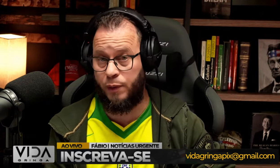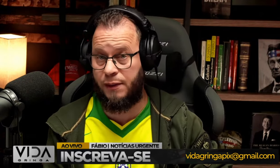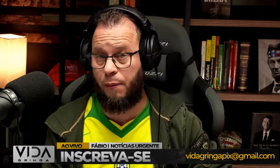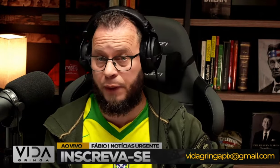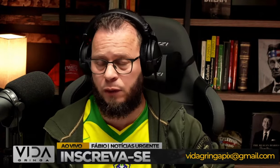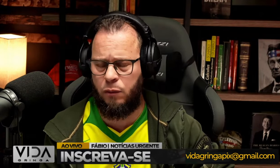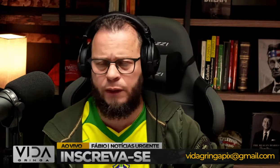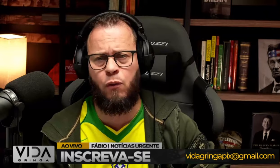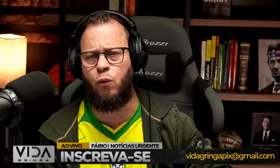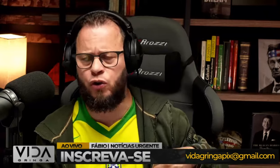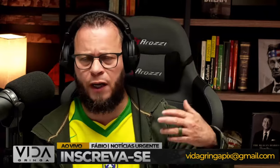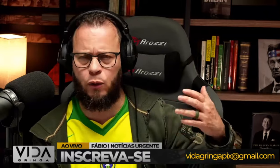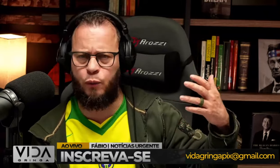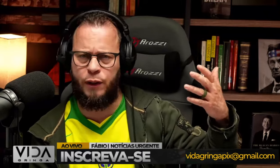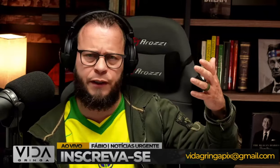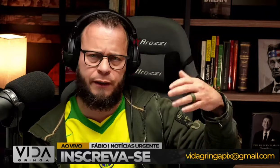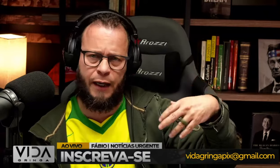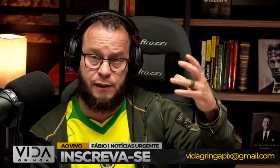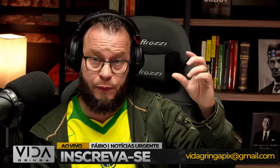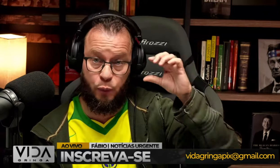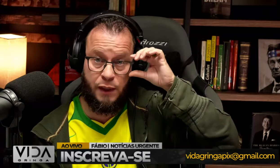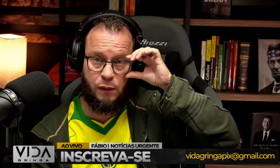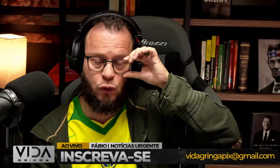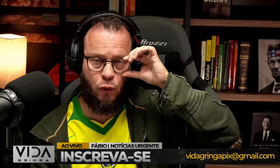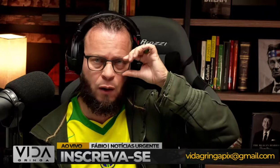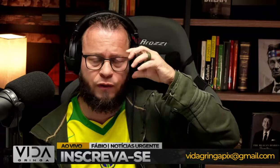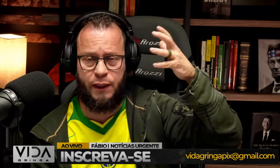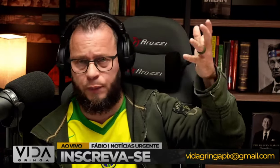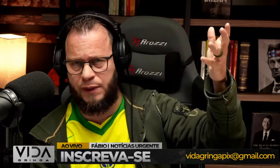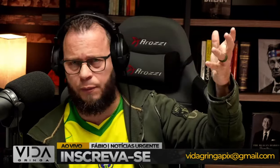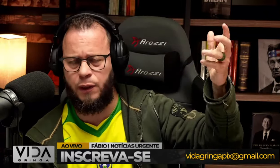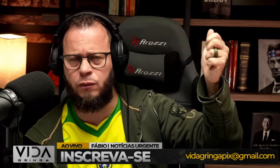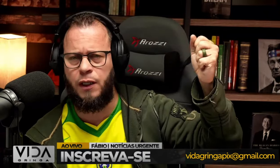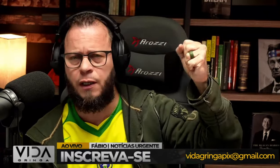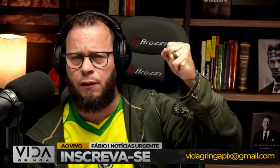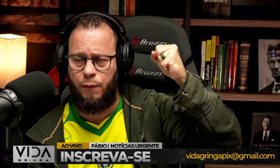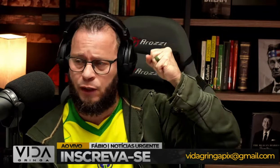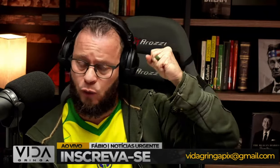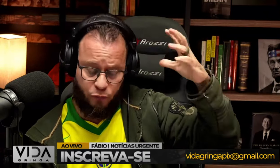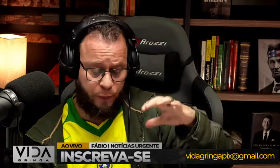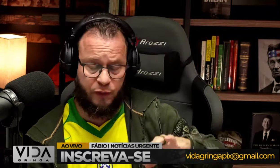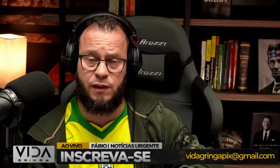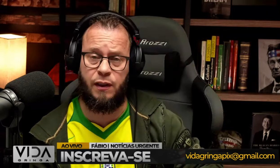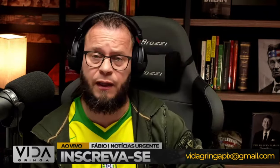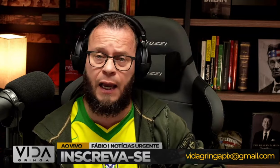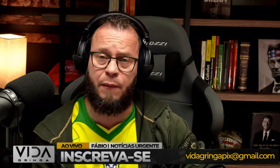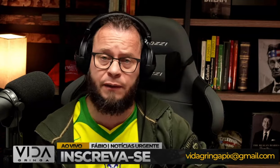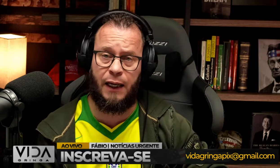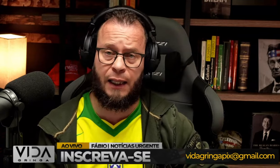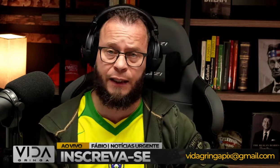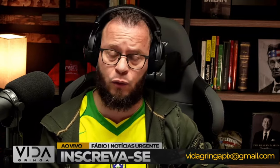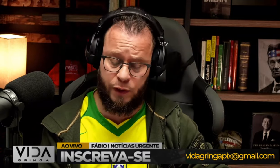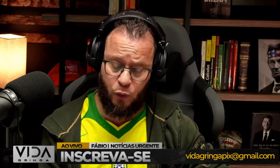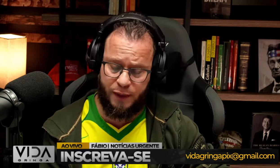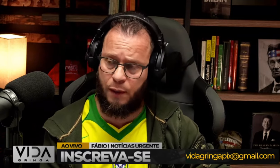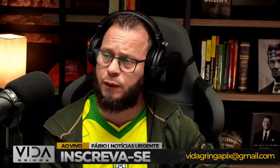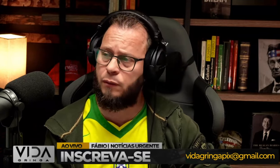conseguindo passar pano e alguns da Globo Ali que tá recebendo o pix muito alto vai ter que passar pano mas como eu falei para você nem a Amanda Klein conseguiu passar